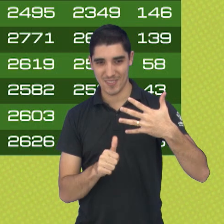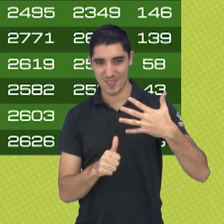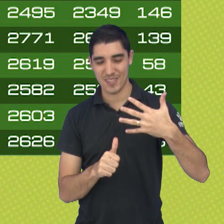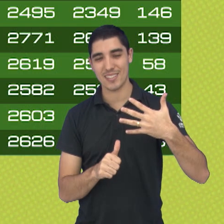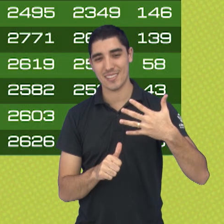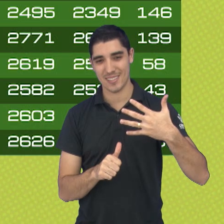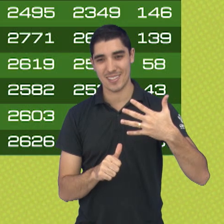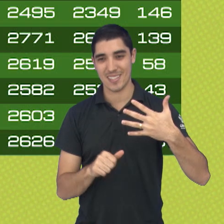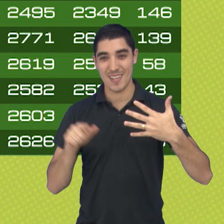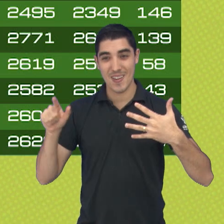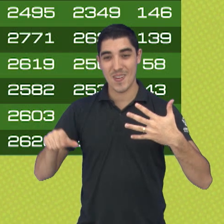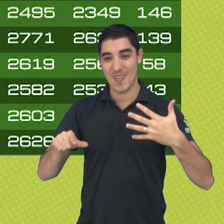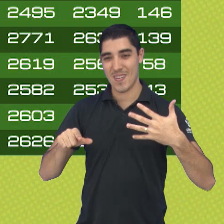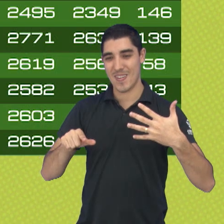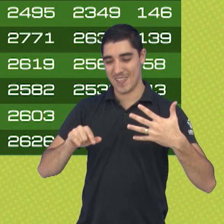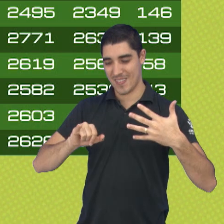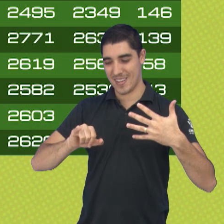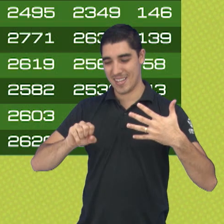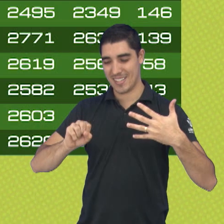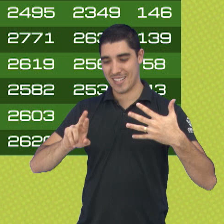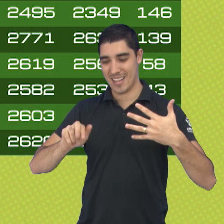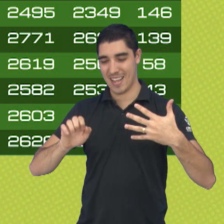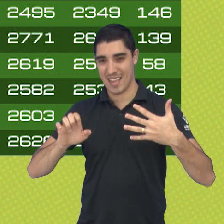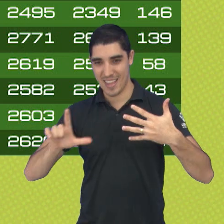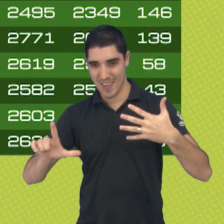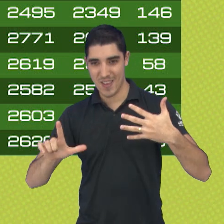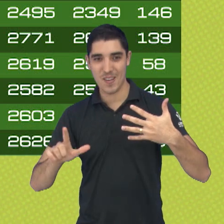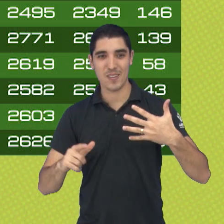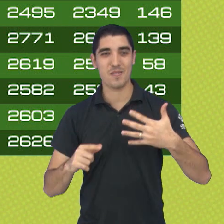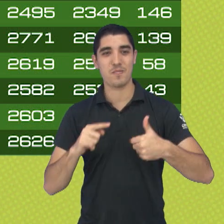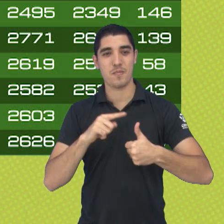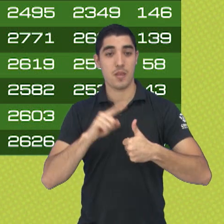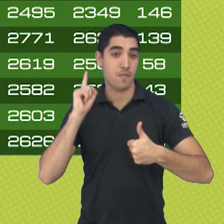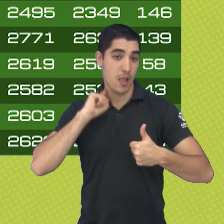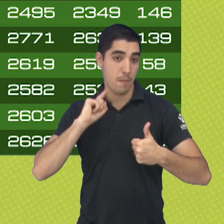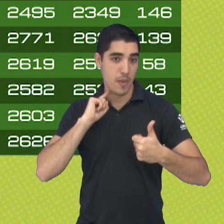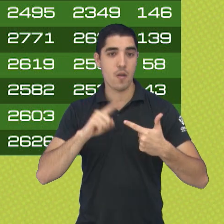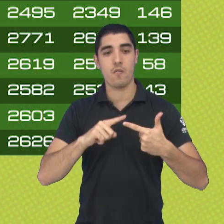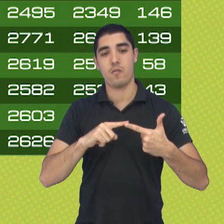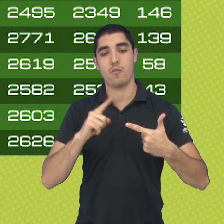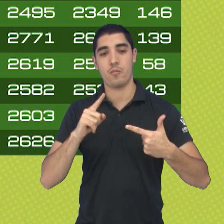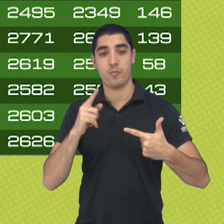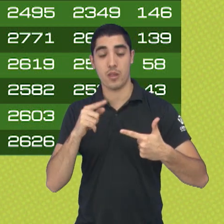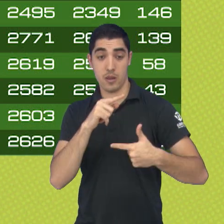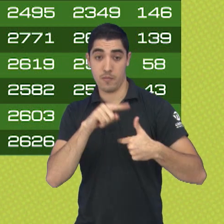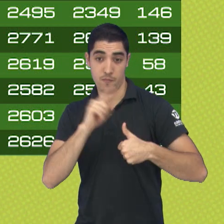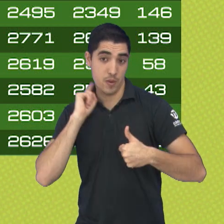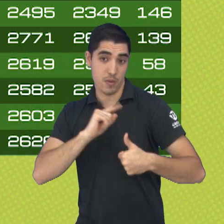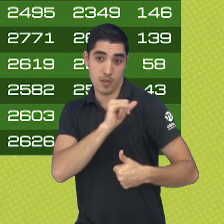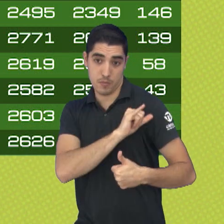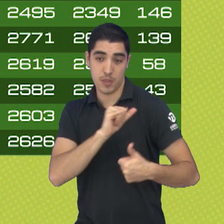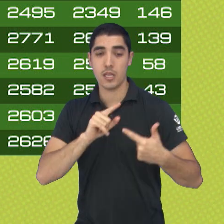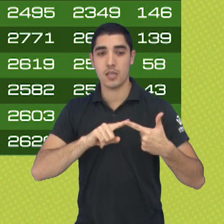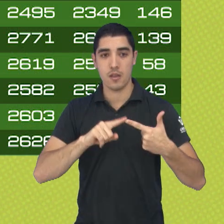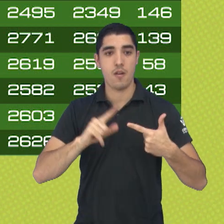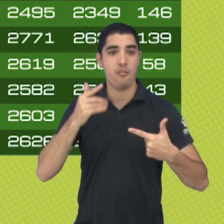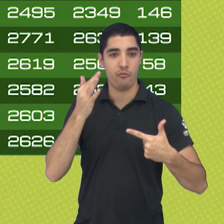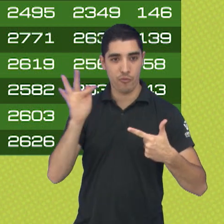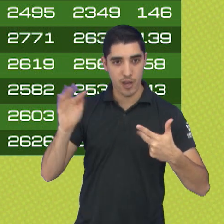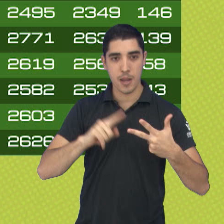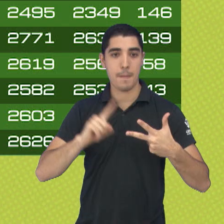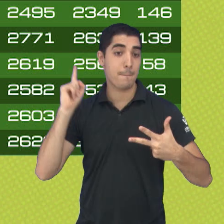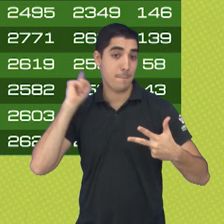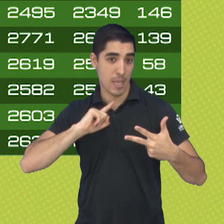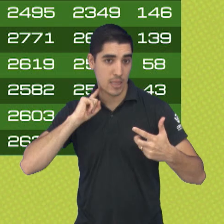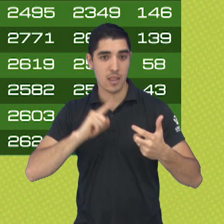querido Israel colocou os 11 primeiros, que beleza, hein? O Flamengo é o líder, Franca, Minas, o São José aparece lá embaixo, 11º colocado. Tem a